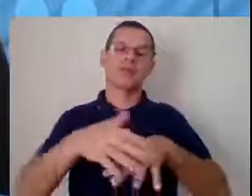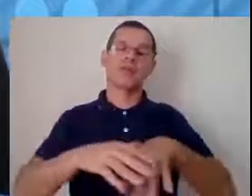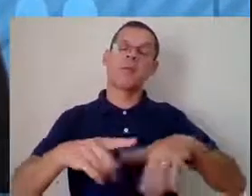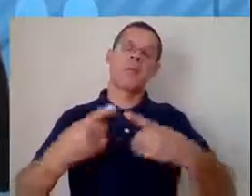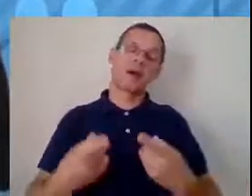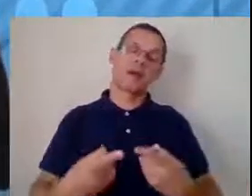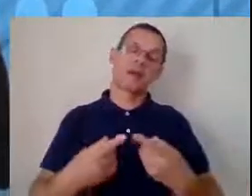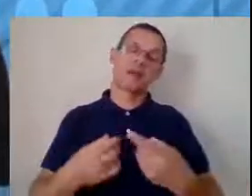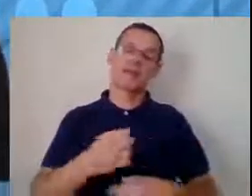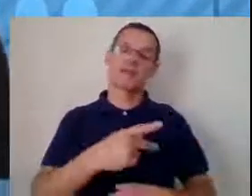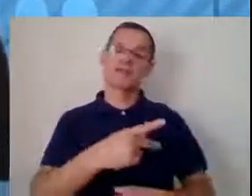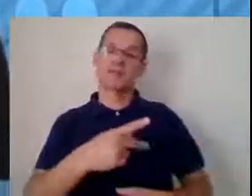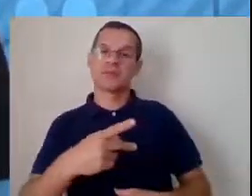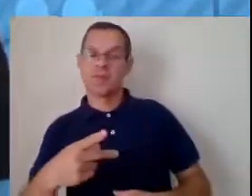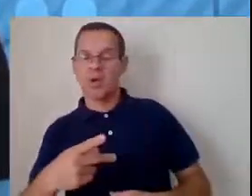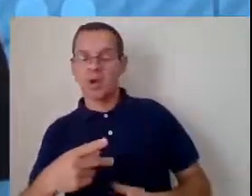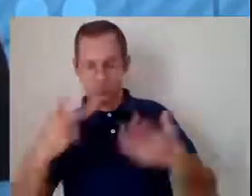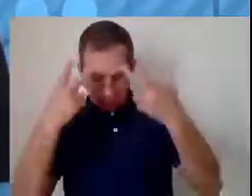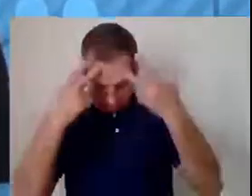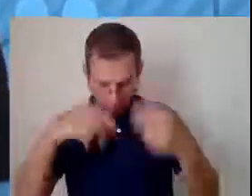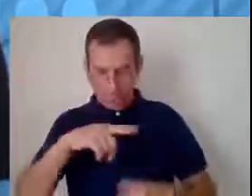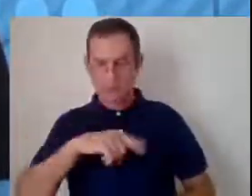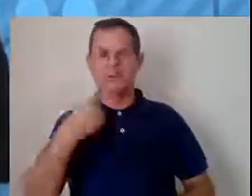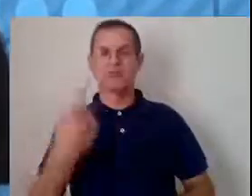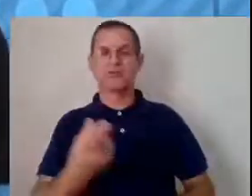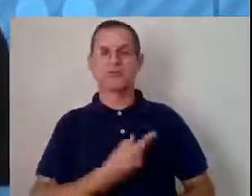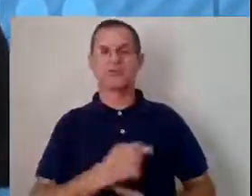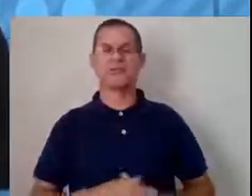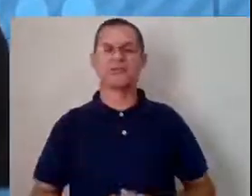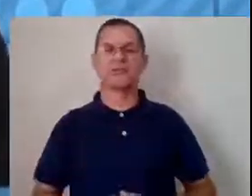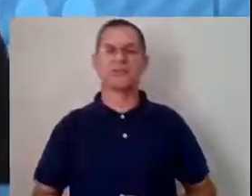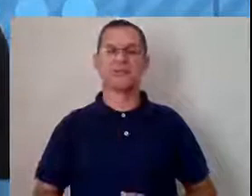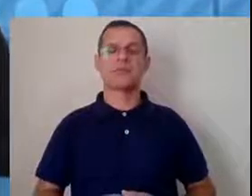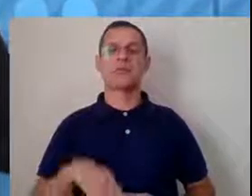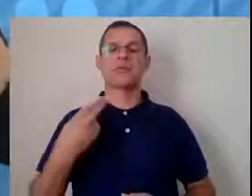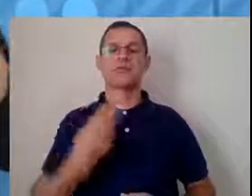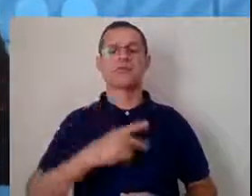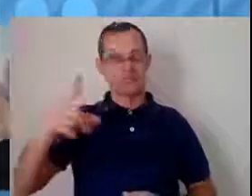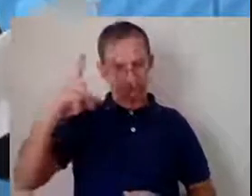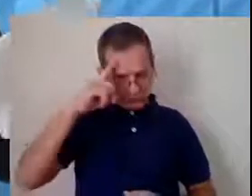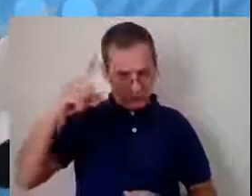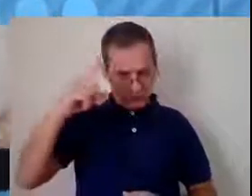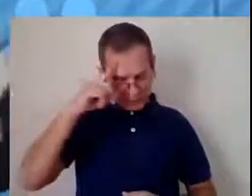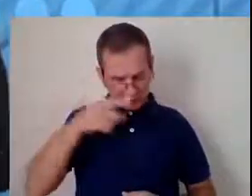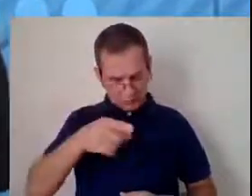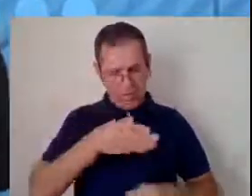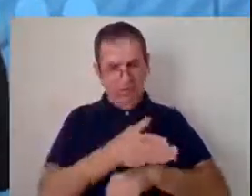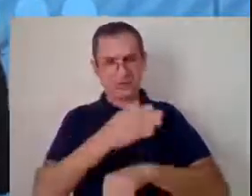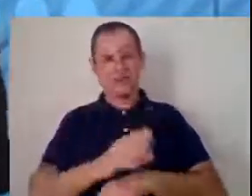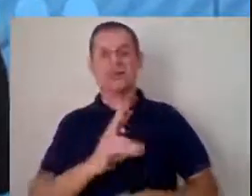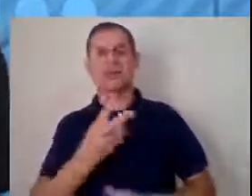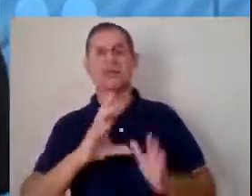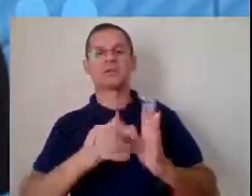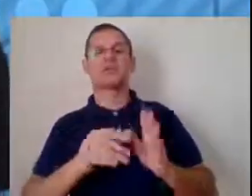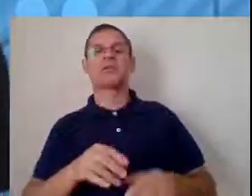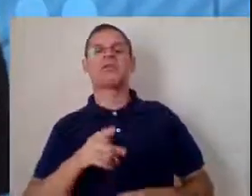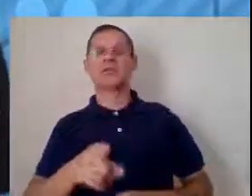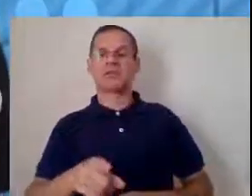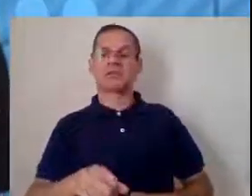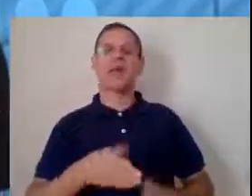mas é uma situação comum que nós temos aí no nosso dia a dia. Você pode acessar 2 bancos de dados?